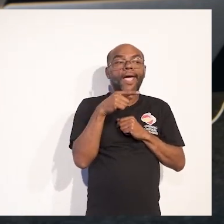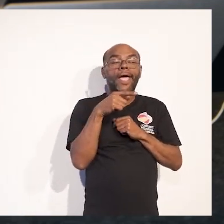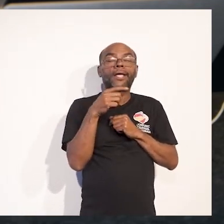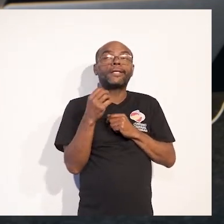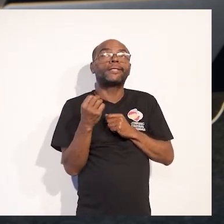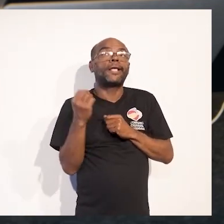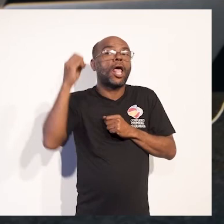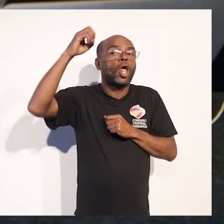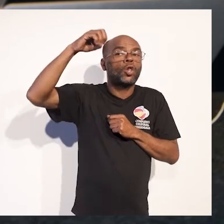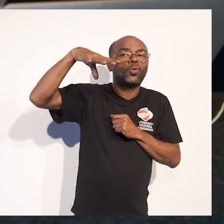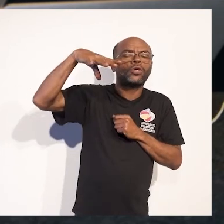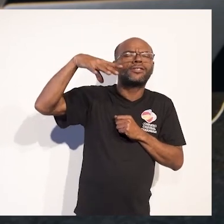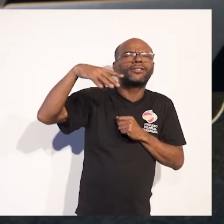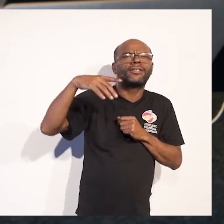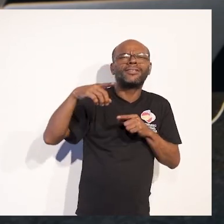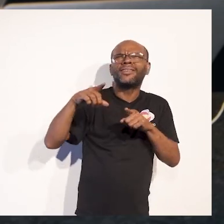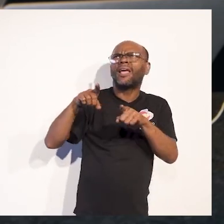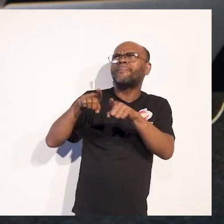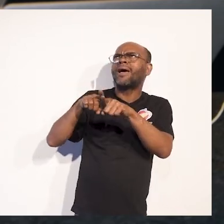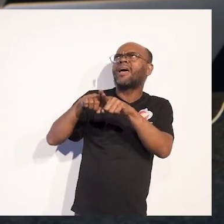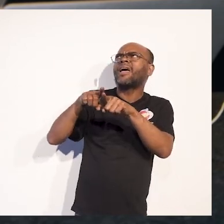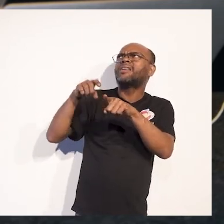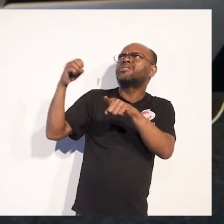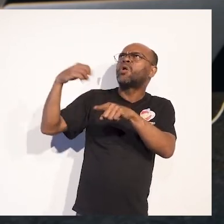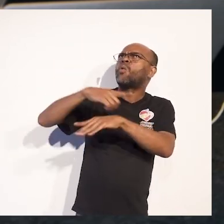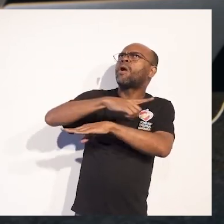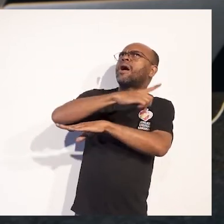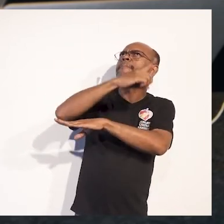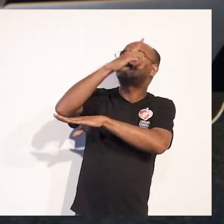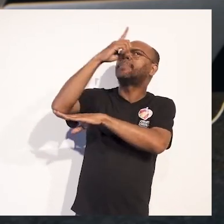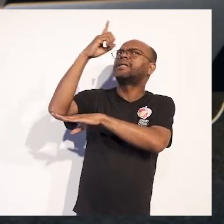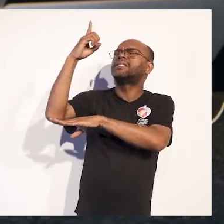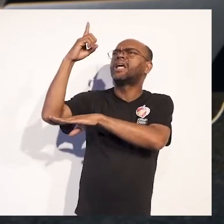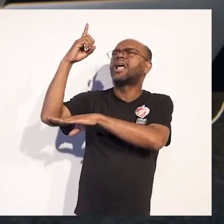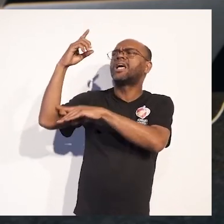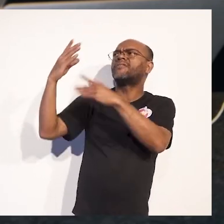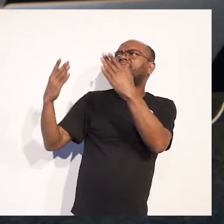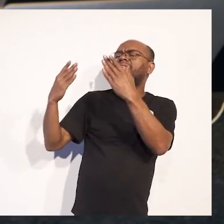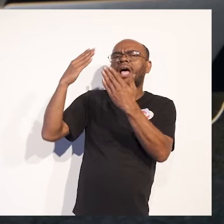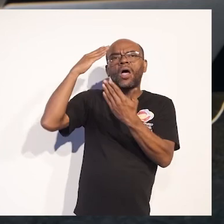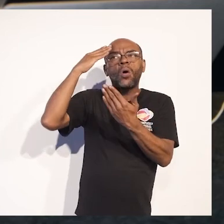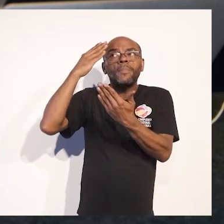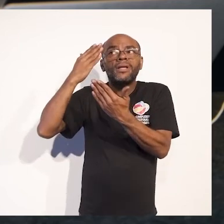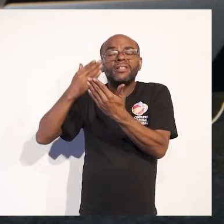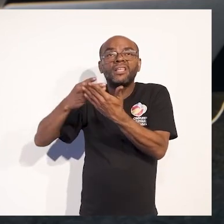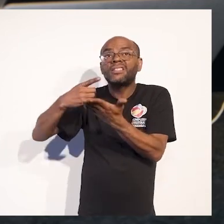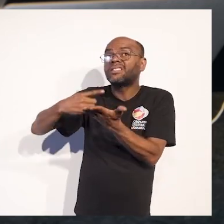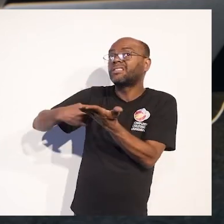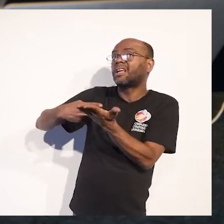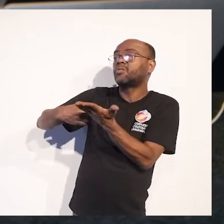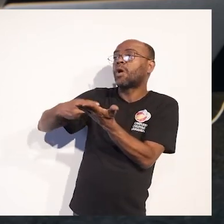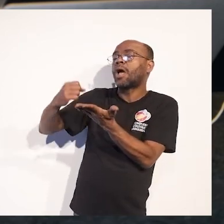muito próxima do amanhecer, ela vai estar obedecendo a esse índice que Kelvin